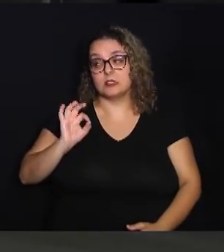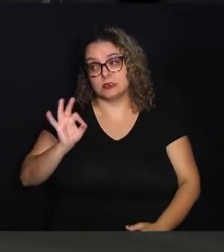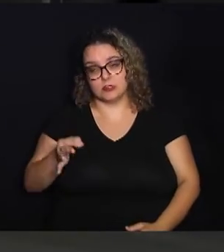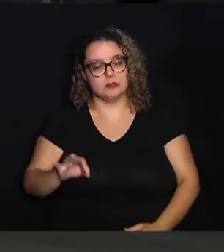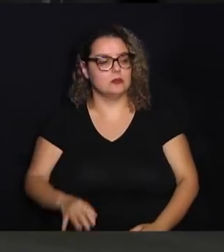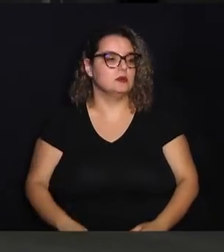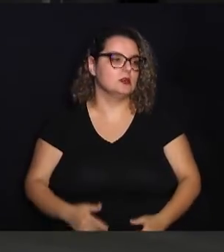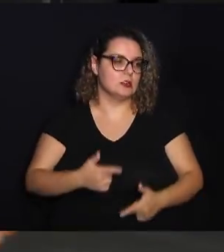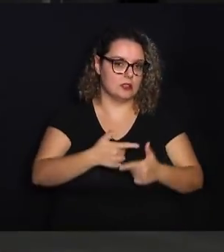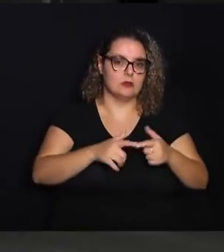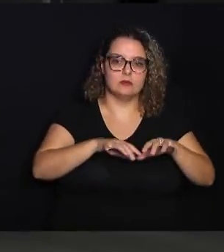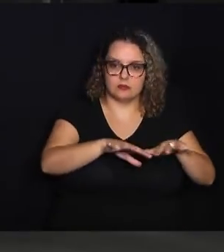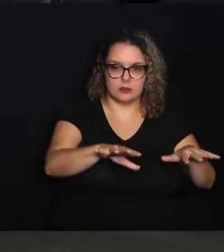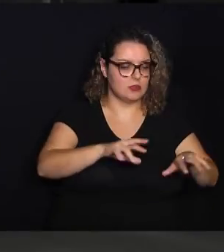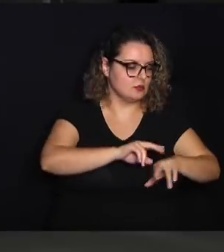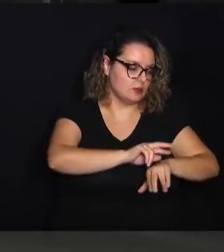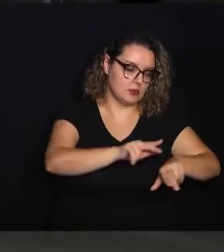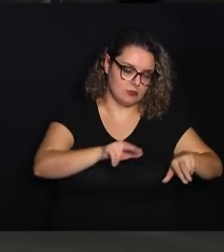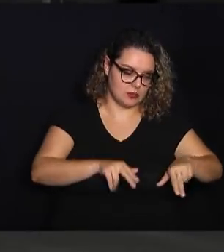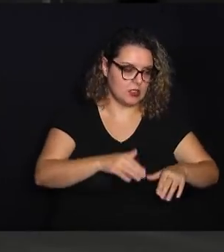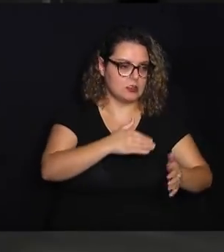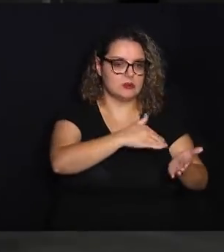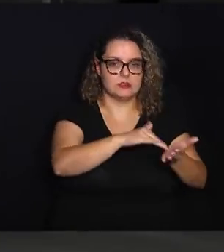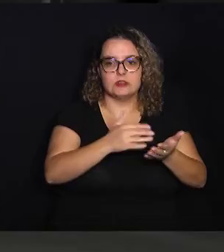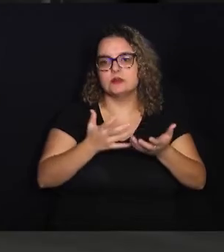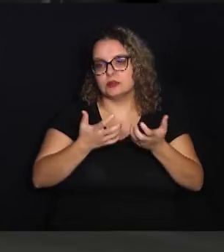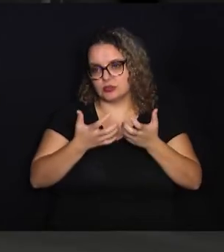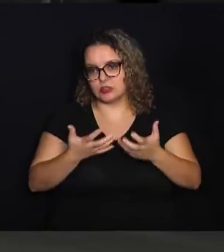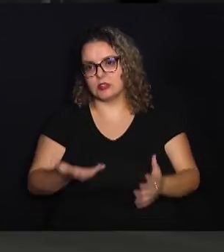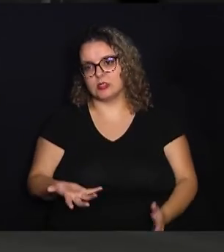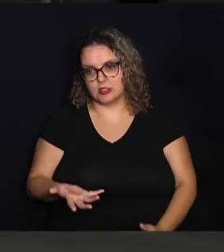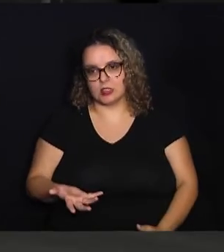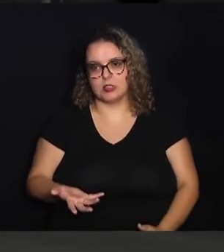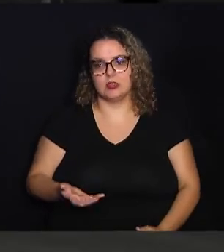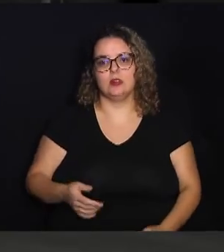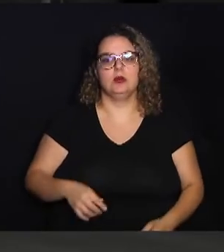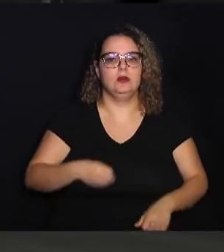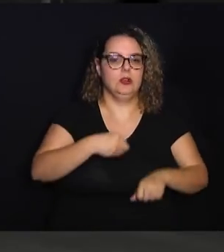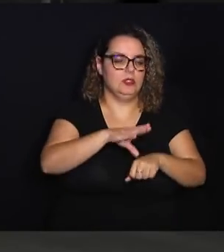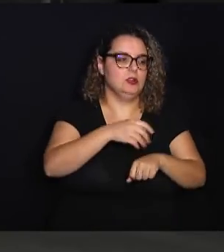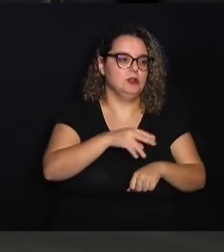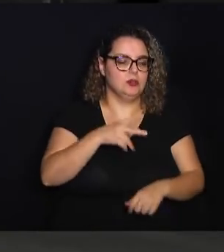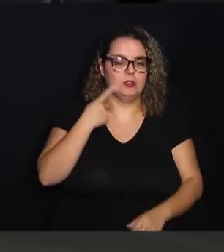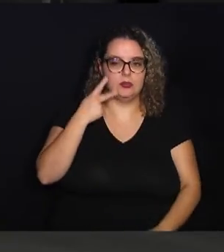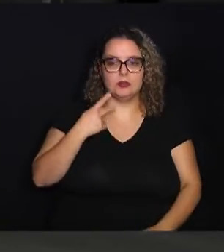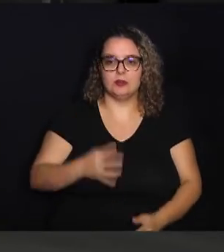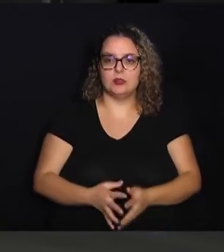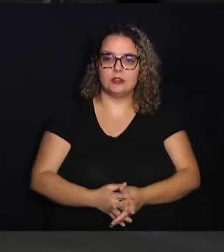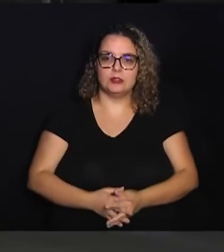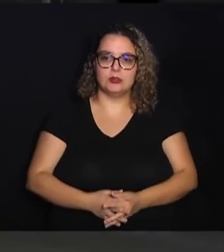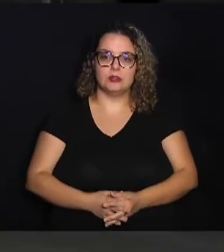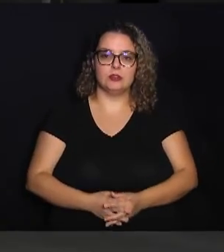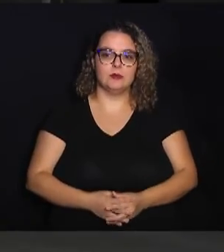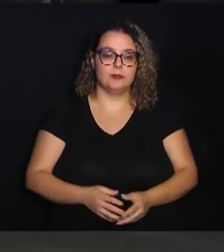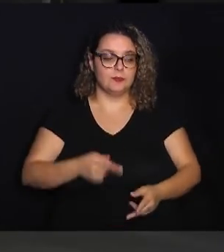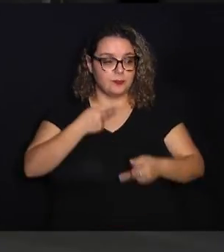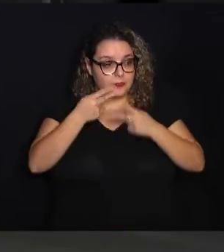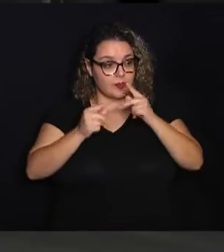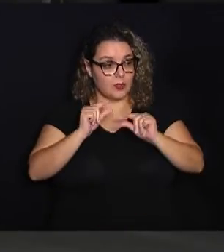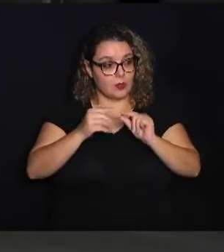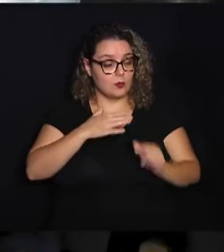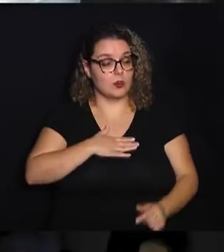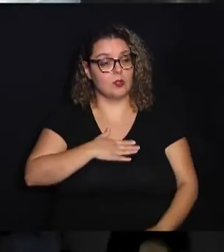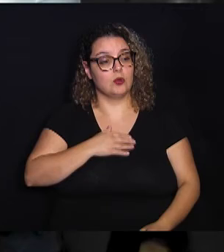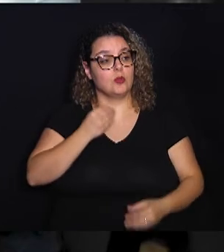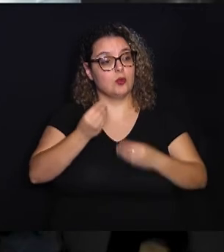metade é dividido nas mais diversas secretarias de acordo aí com as indicações dos parlamentares. Fala um pouquinho para mim de que